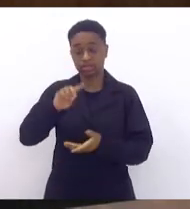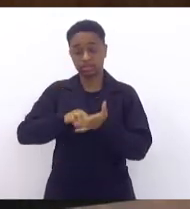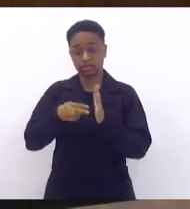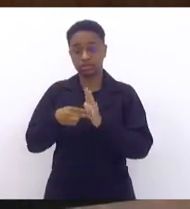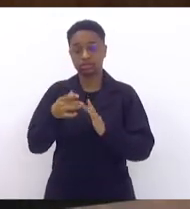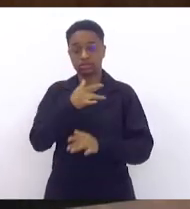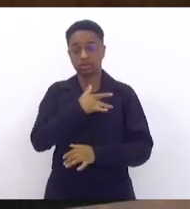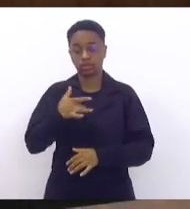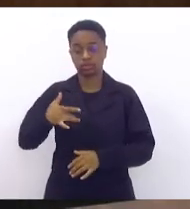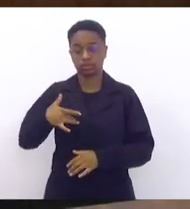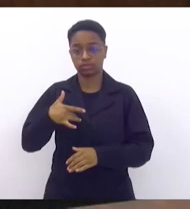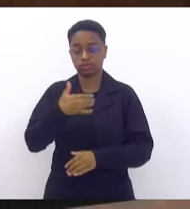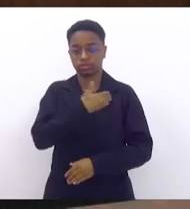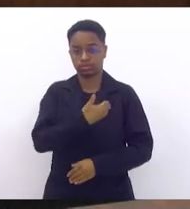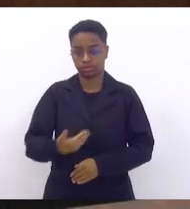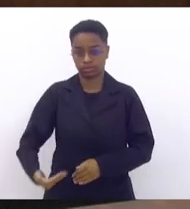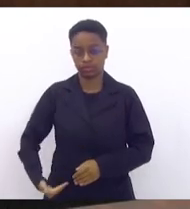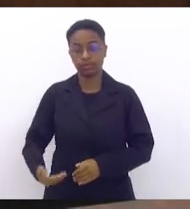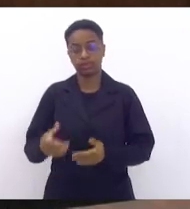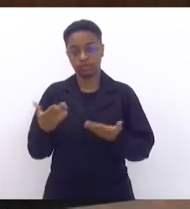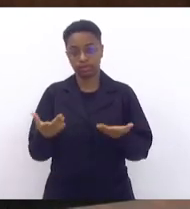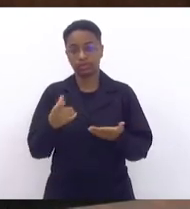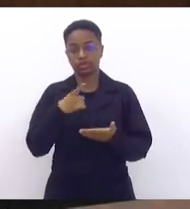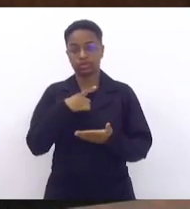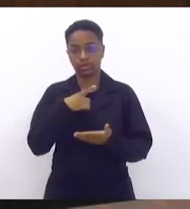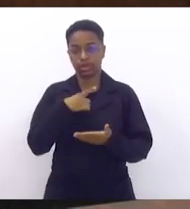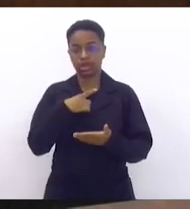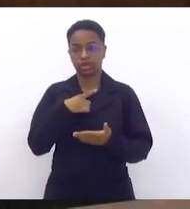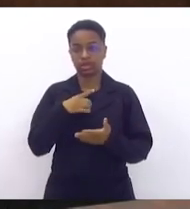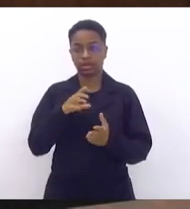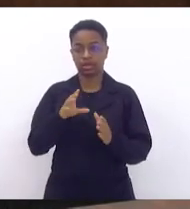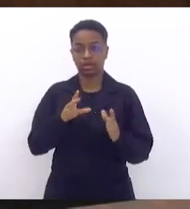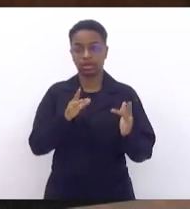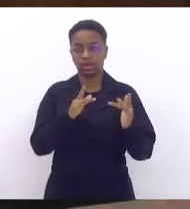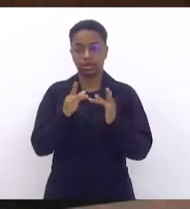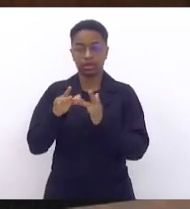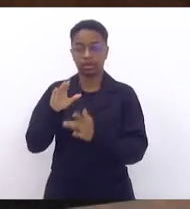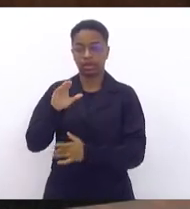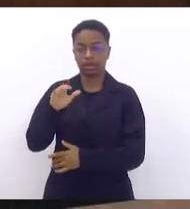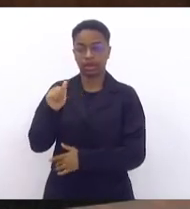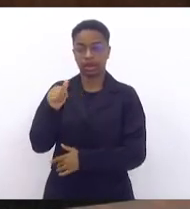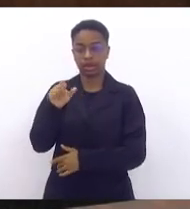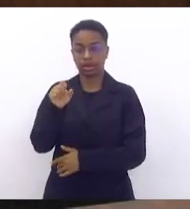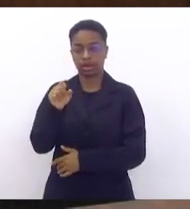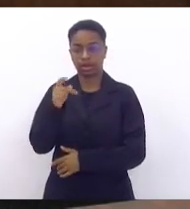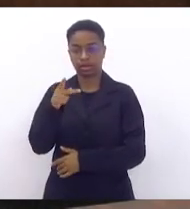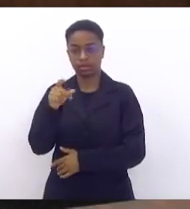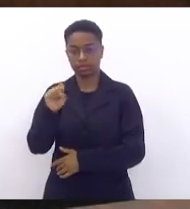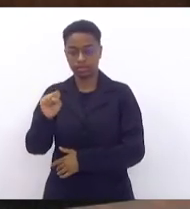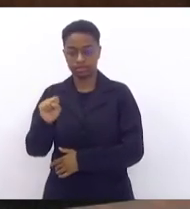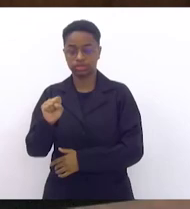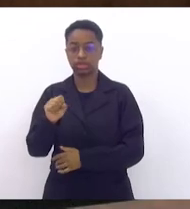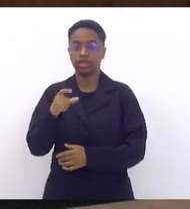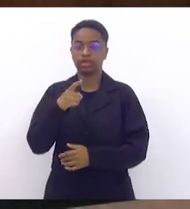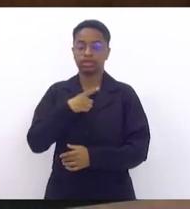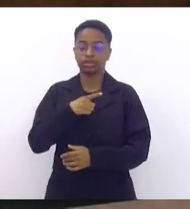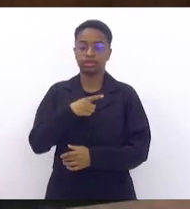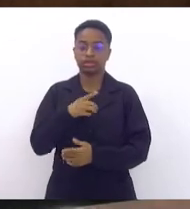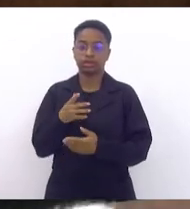pública. E a gente tem a rede da atenção psicossocial, os CAPs, os CAPs-ADs, com